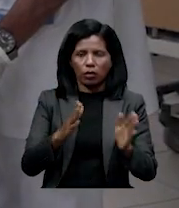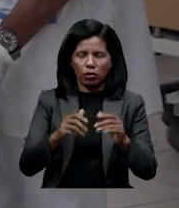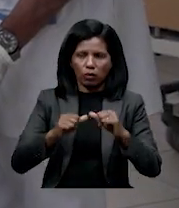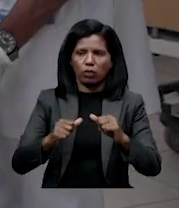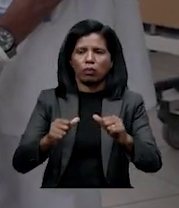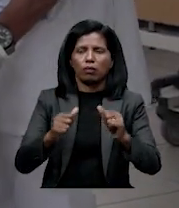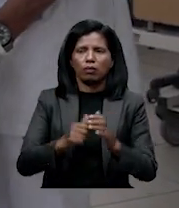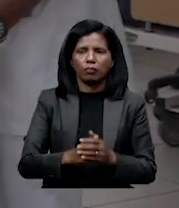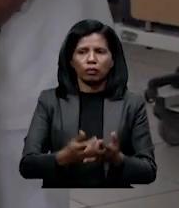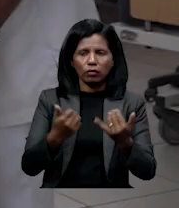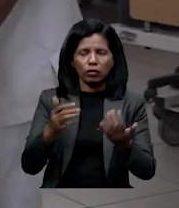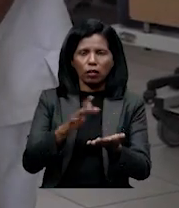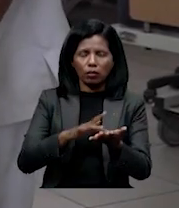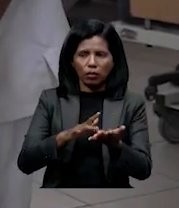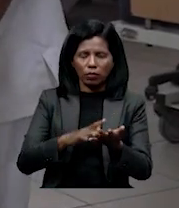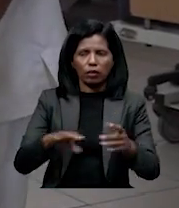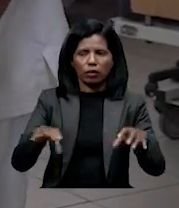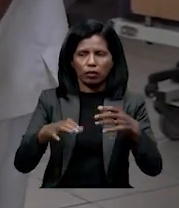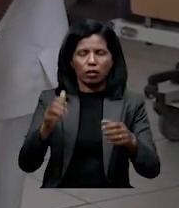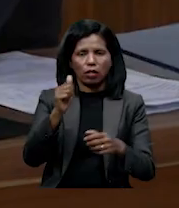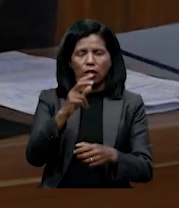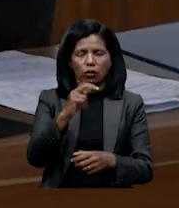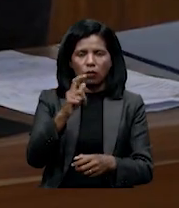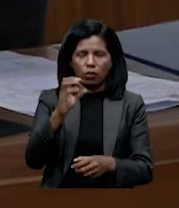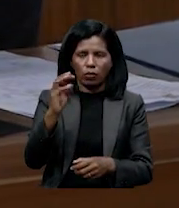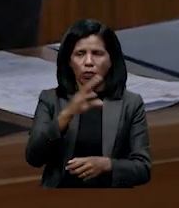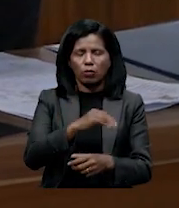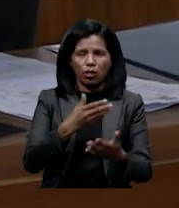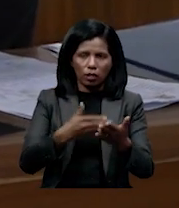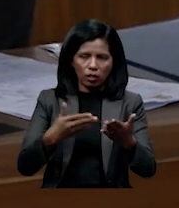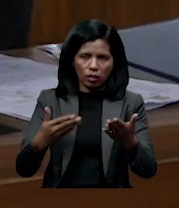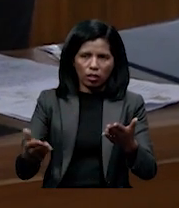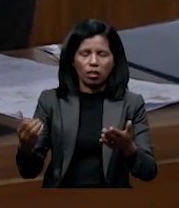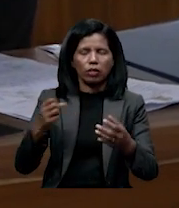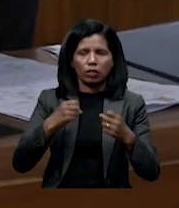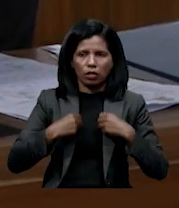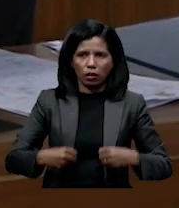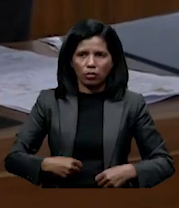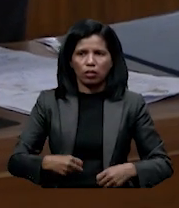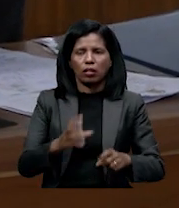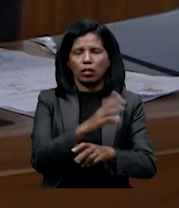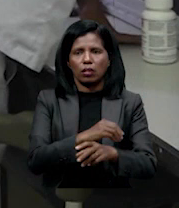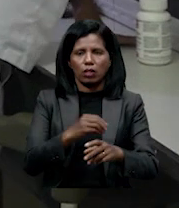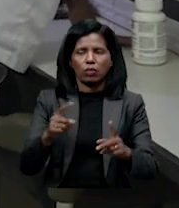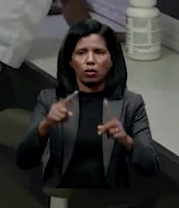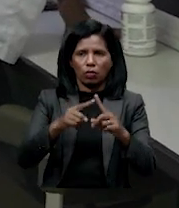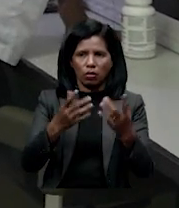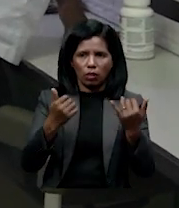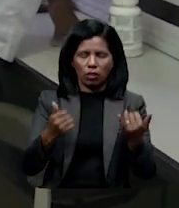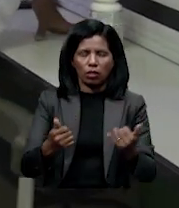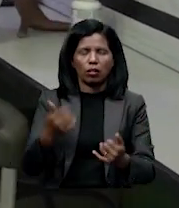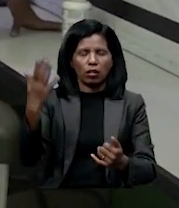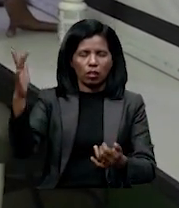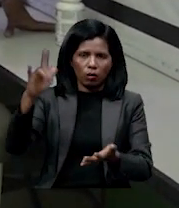Oras ne dedau ai moru grebe servisu autonomo medicamento no equipamento saudi halo aquisição to ona ia Porto